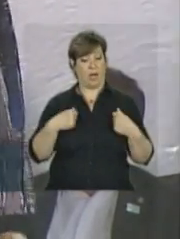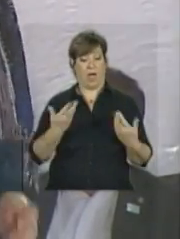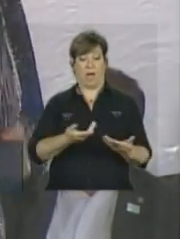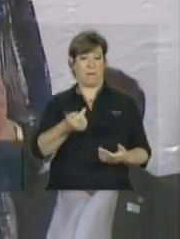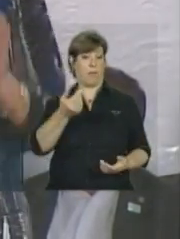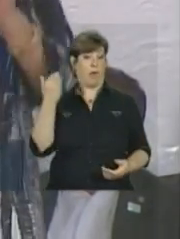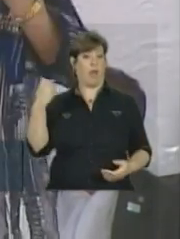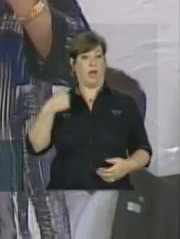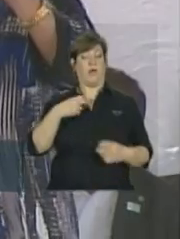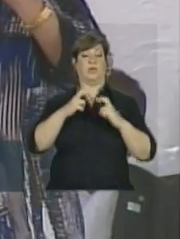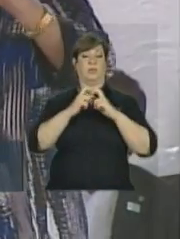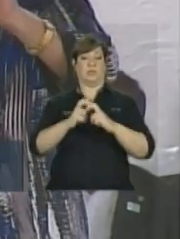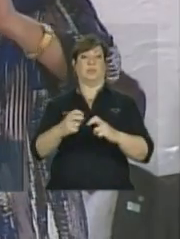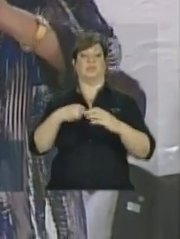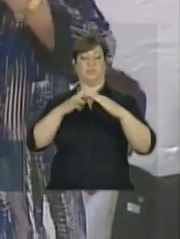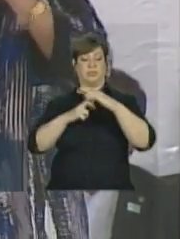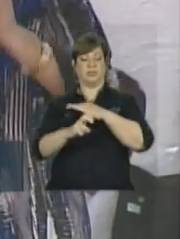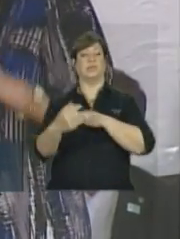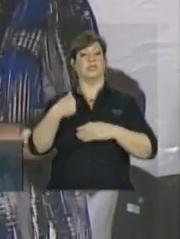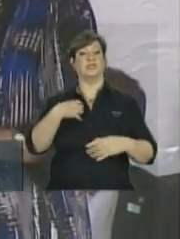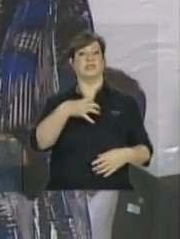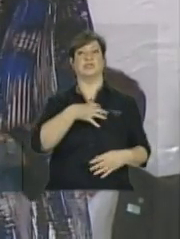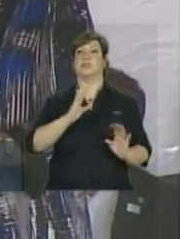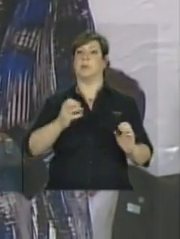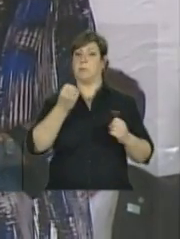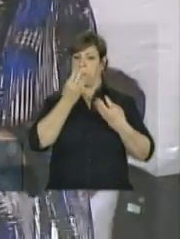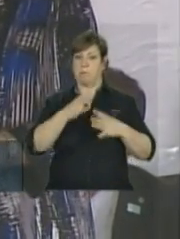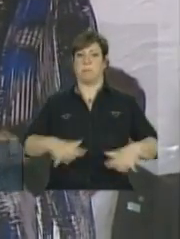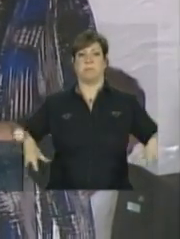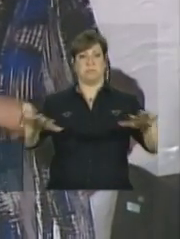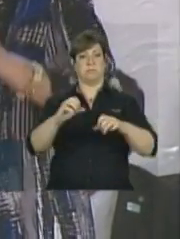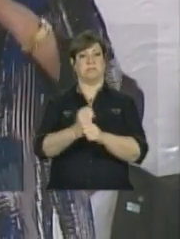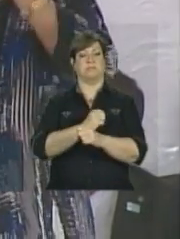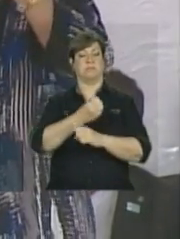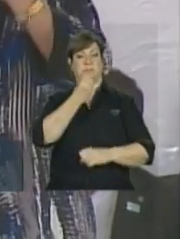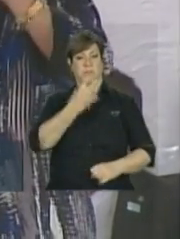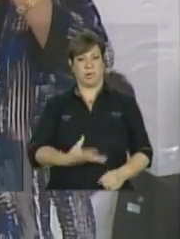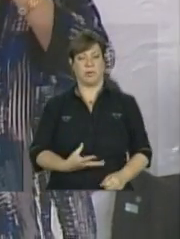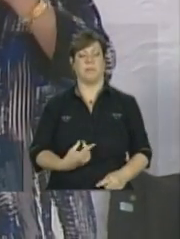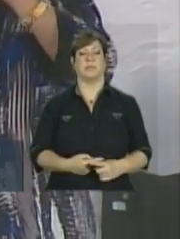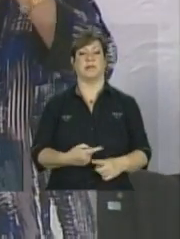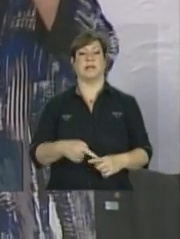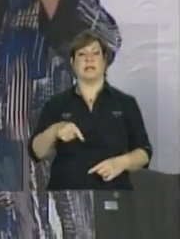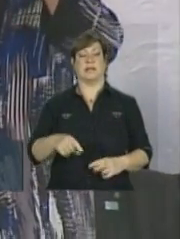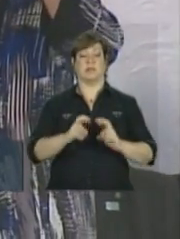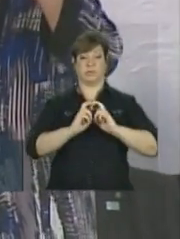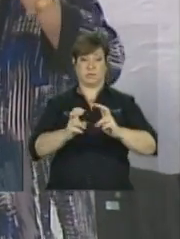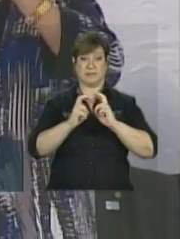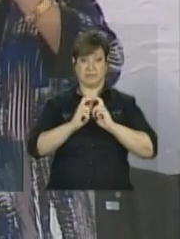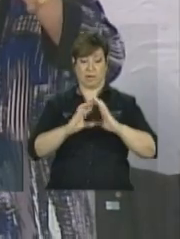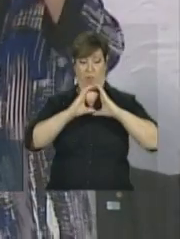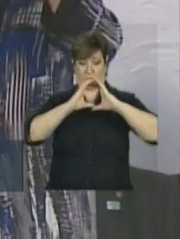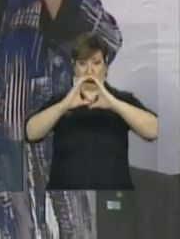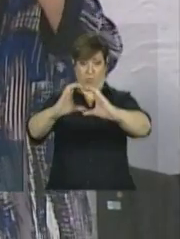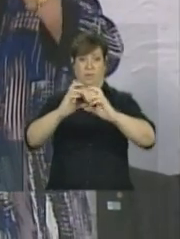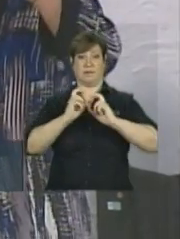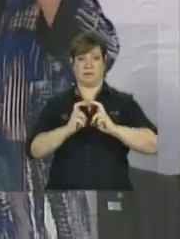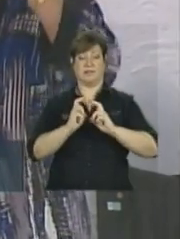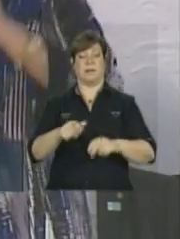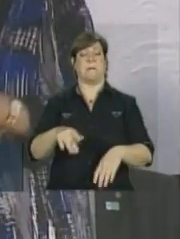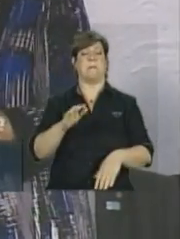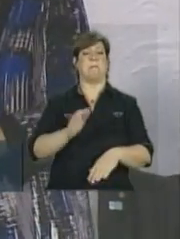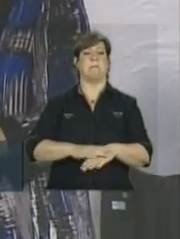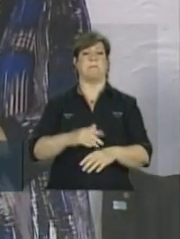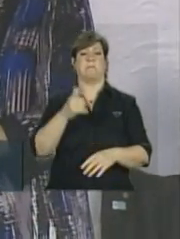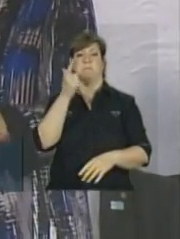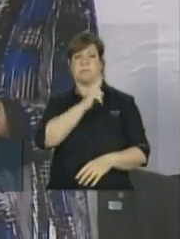nele e que, de fato, será um dos trens mais empregados